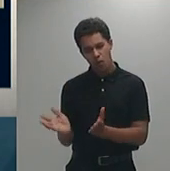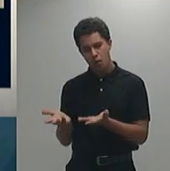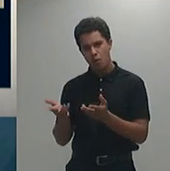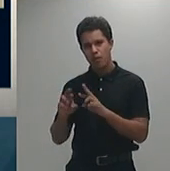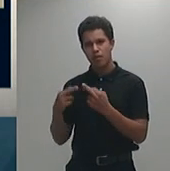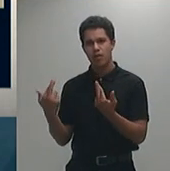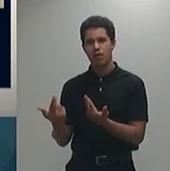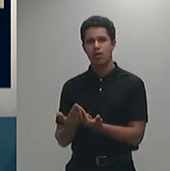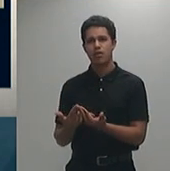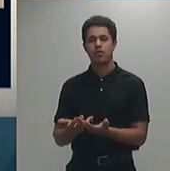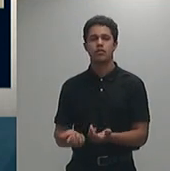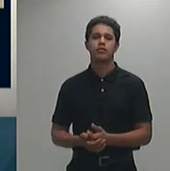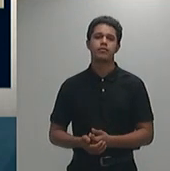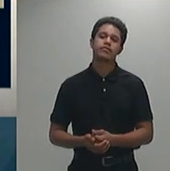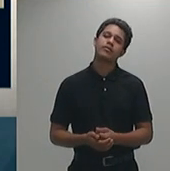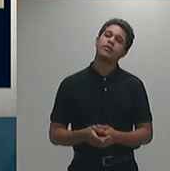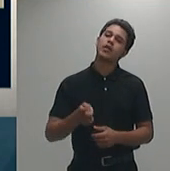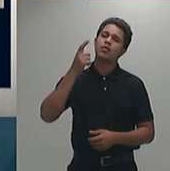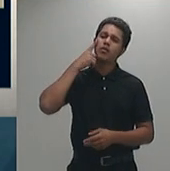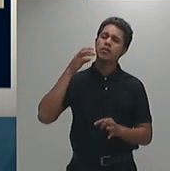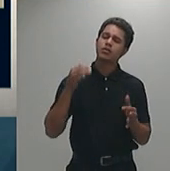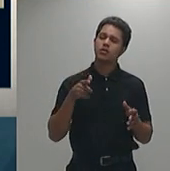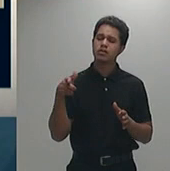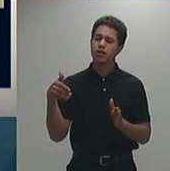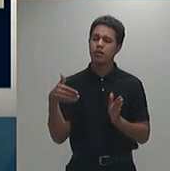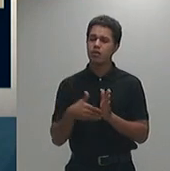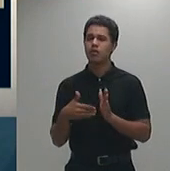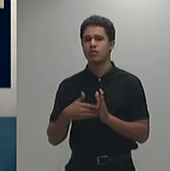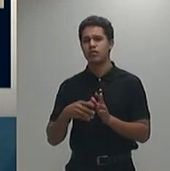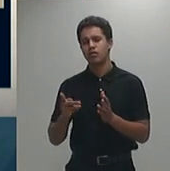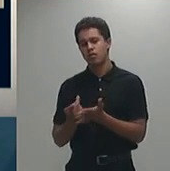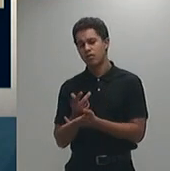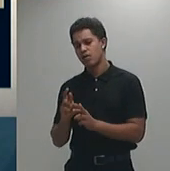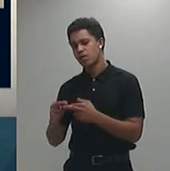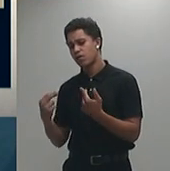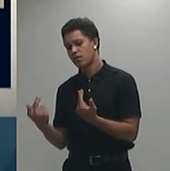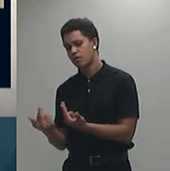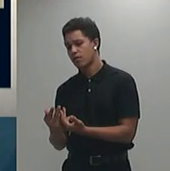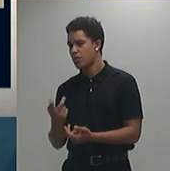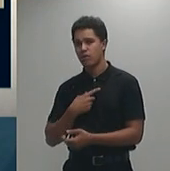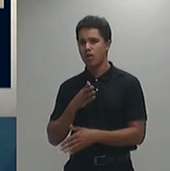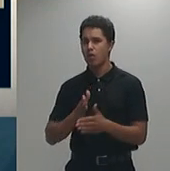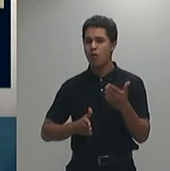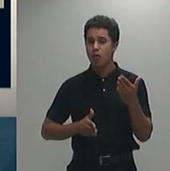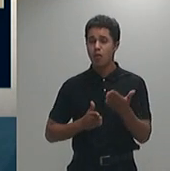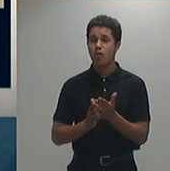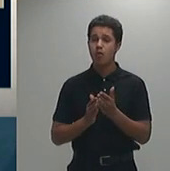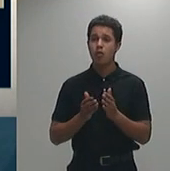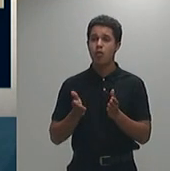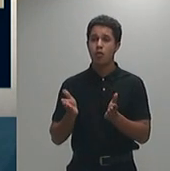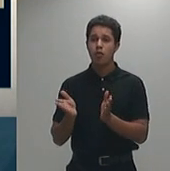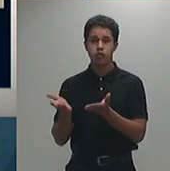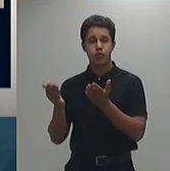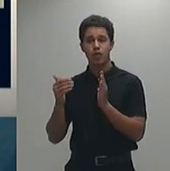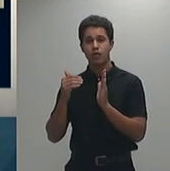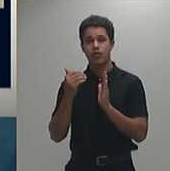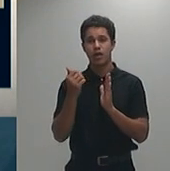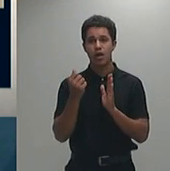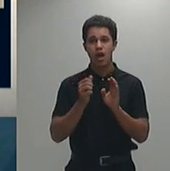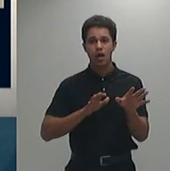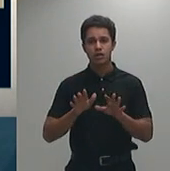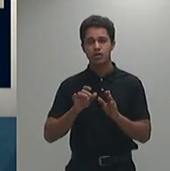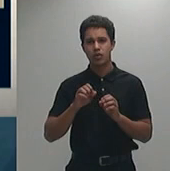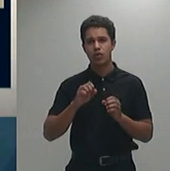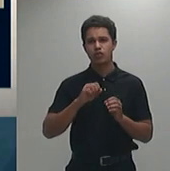tem estuda dia que nessa última hipótese no caso de Assembleia deliberar por não promover ação social em se tratando de responsabilidade do